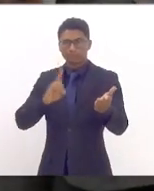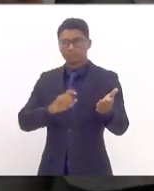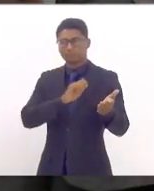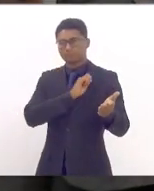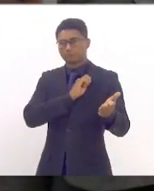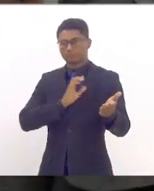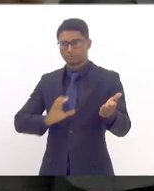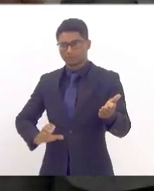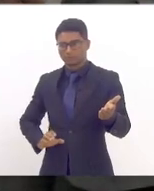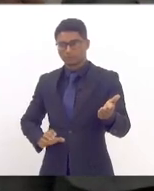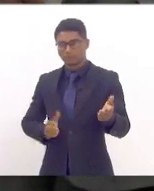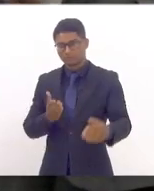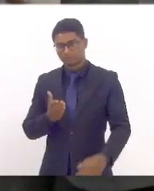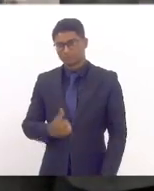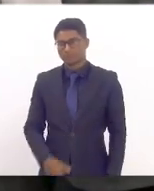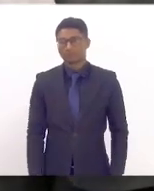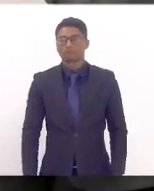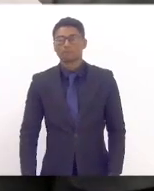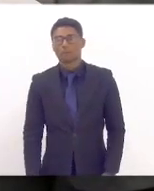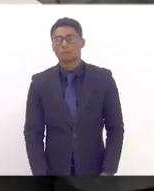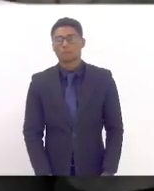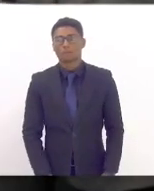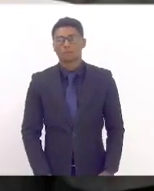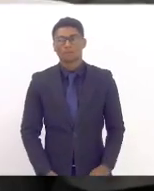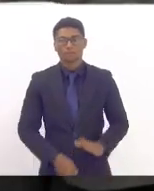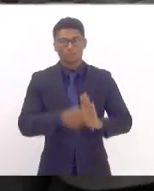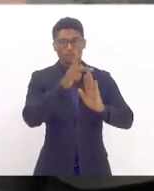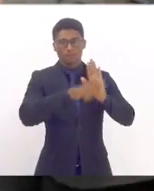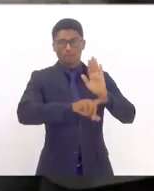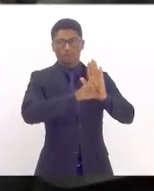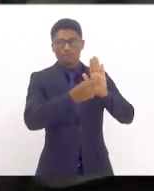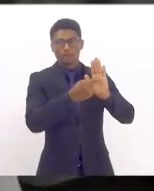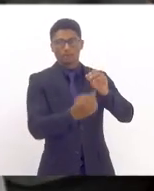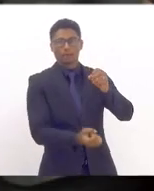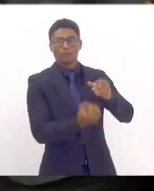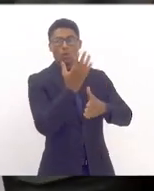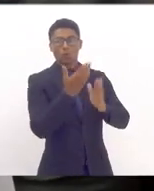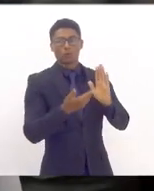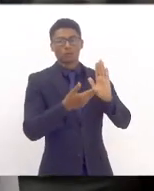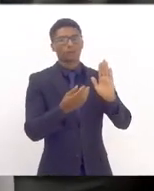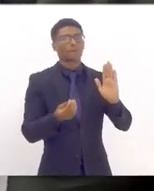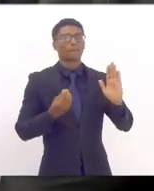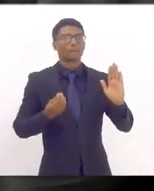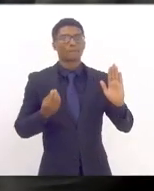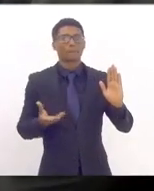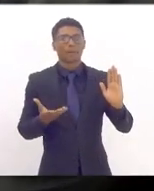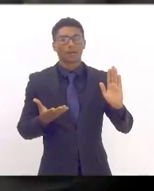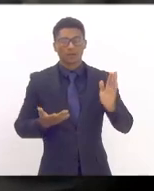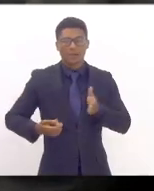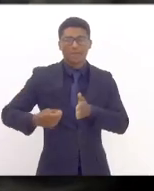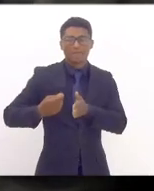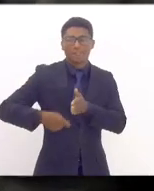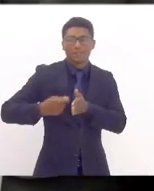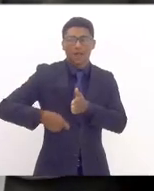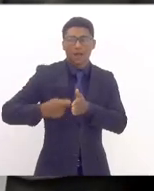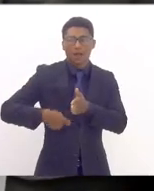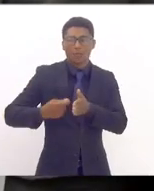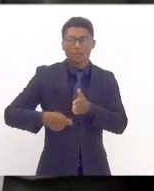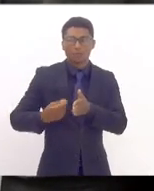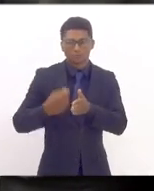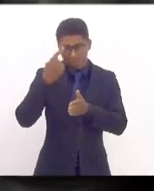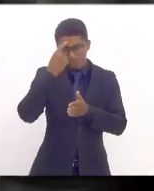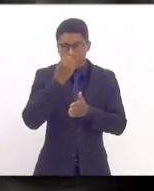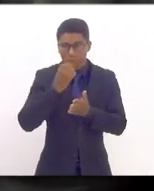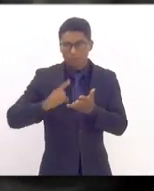Ceciliano Apresentou um projeto de lei para prorrogar o benefício fiscal de